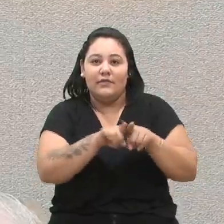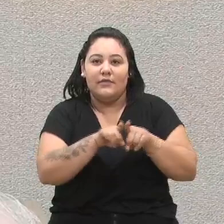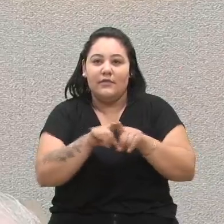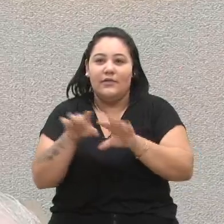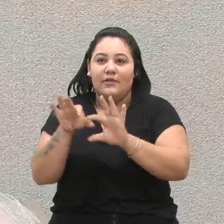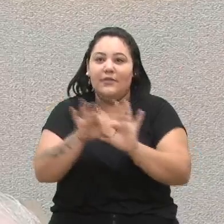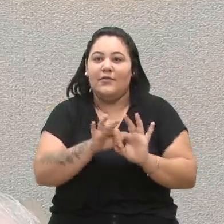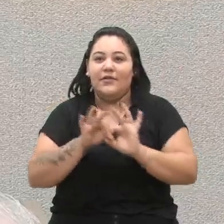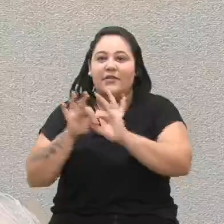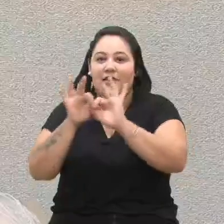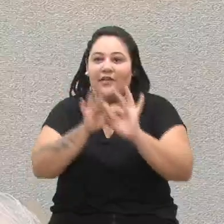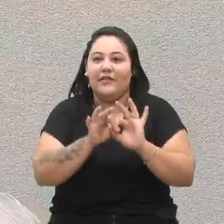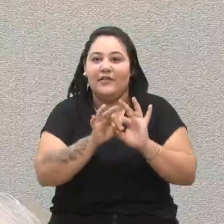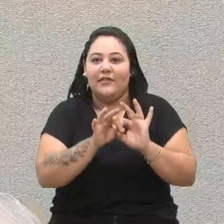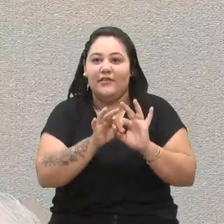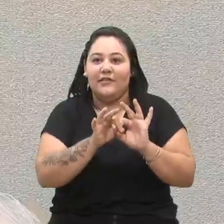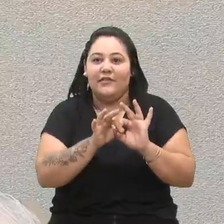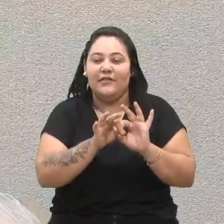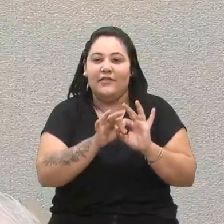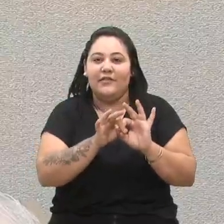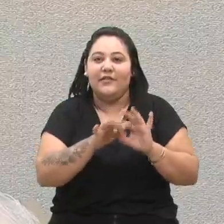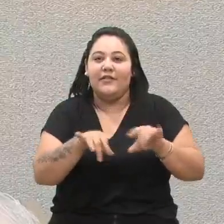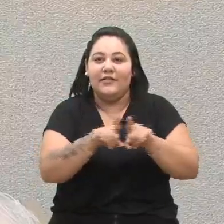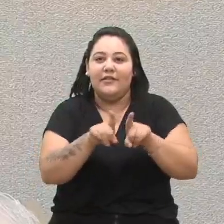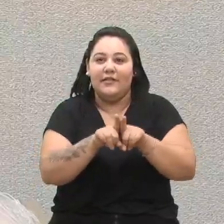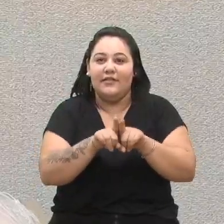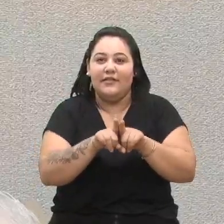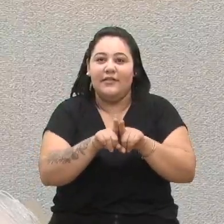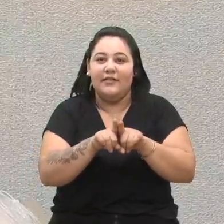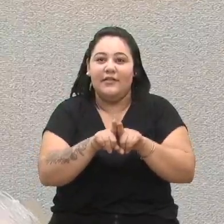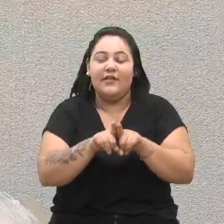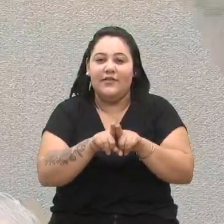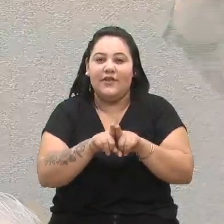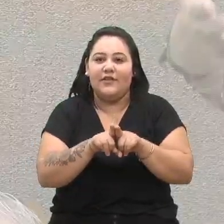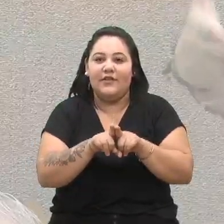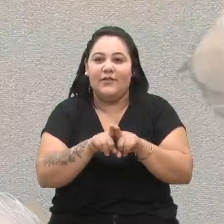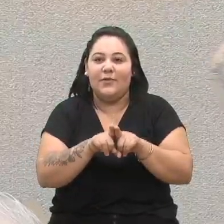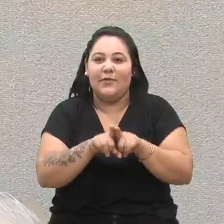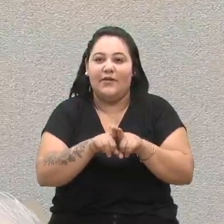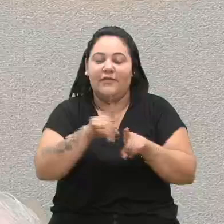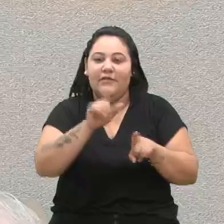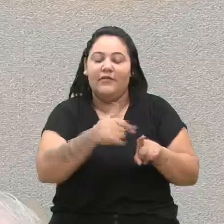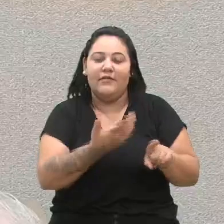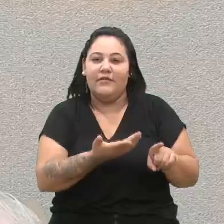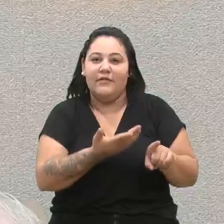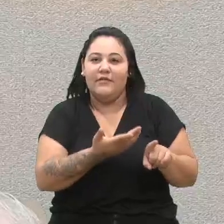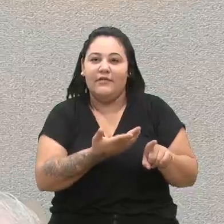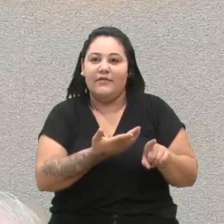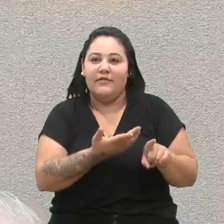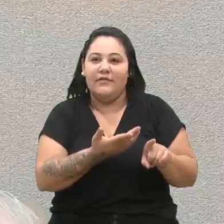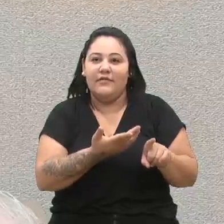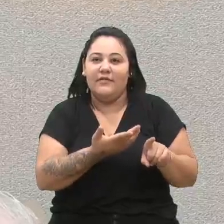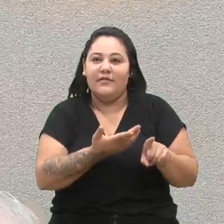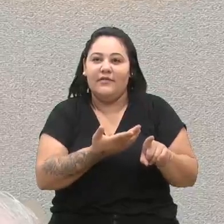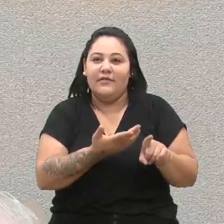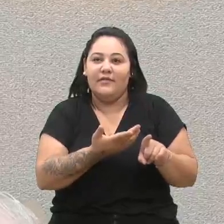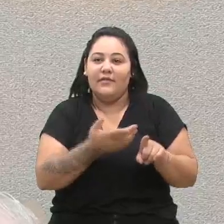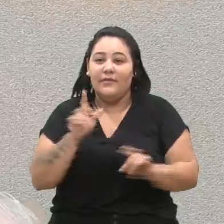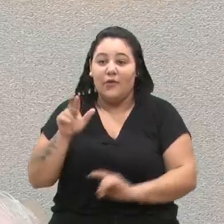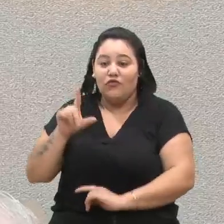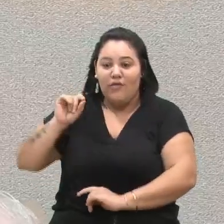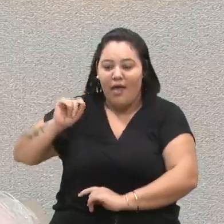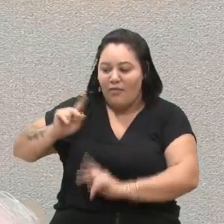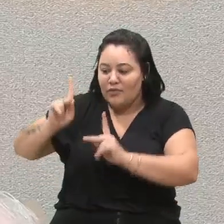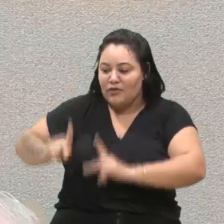ter passado por Passo Fundo, por seminário, ser filho de irmão de 10 pessoas,